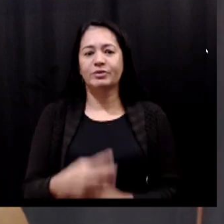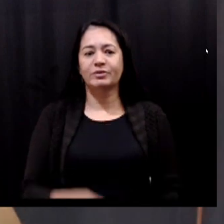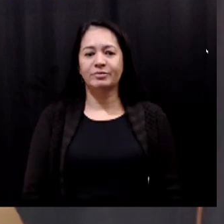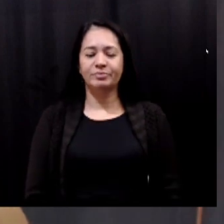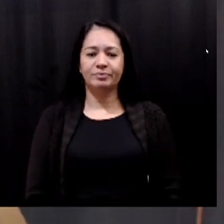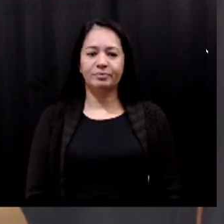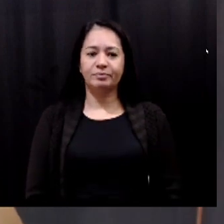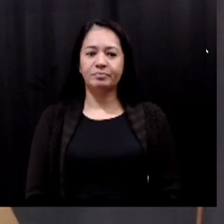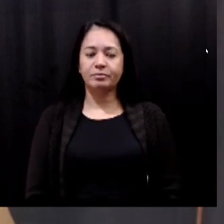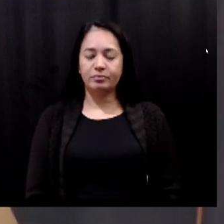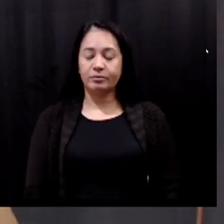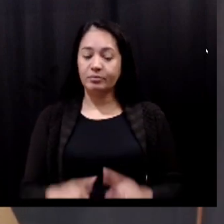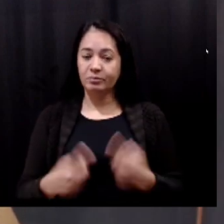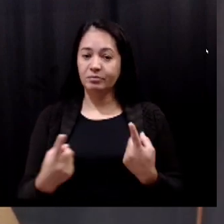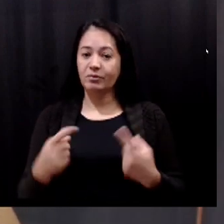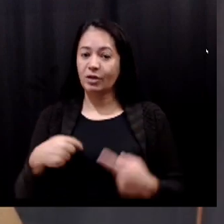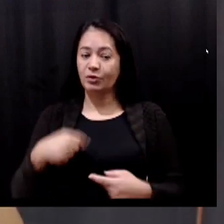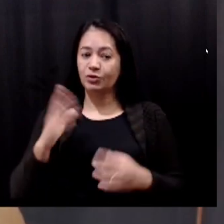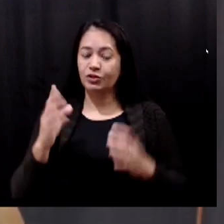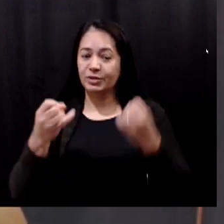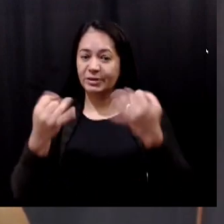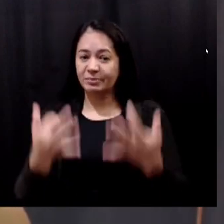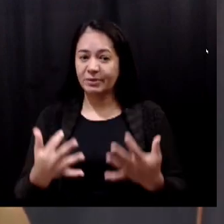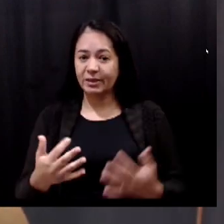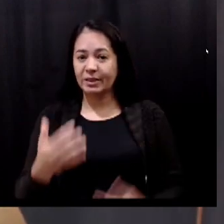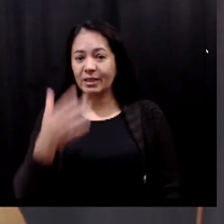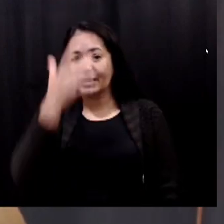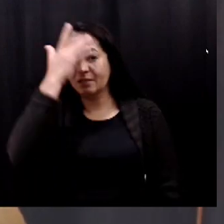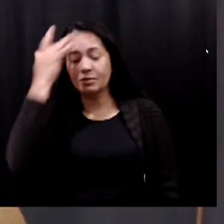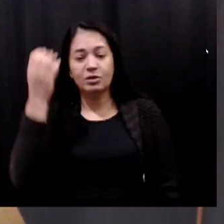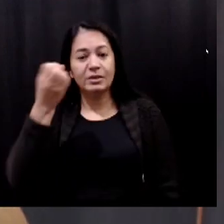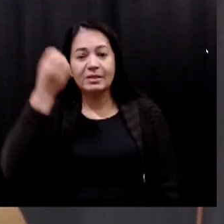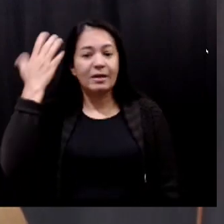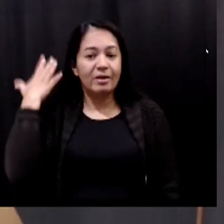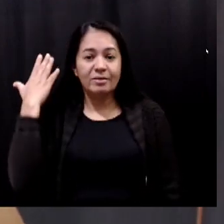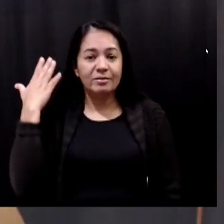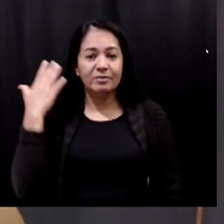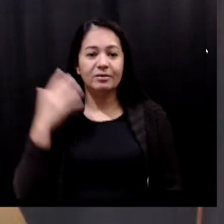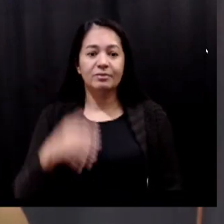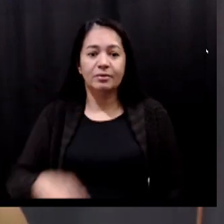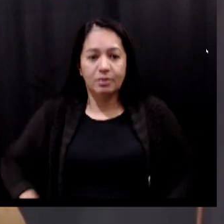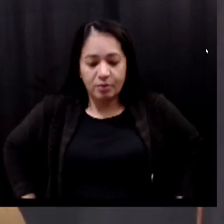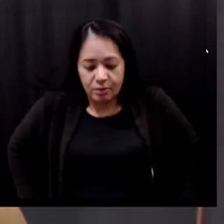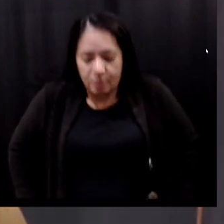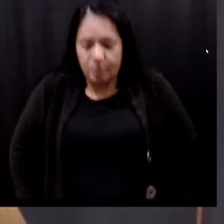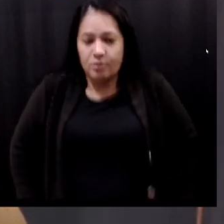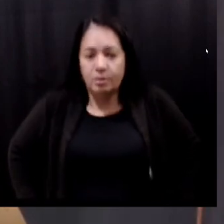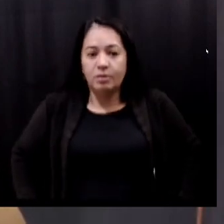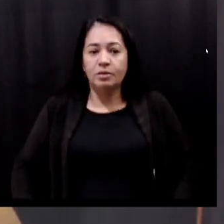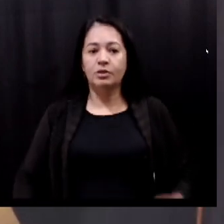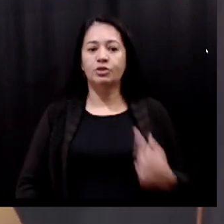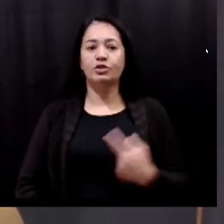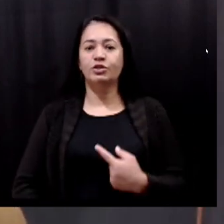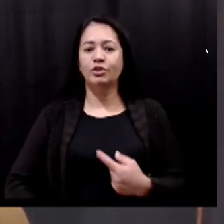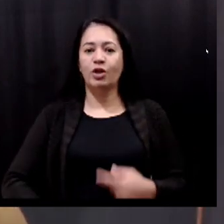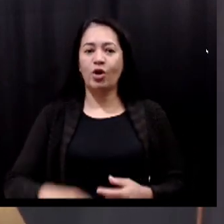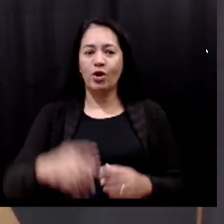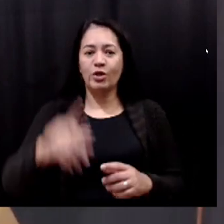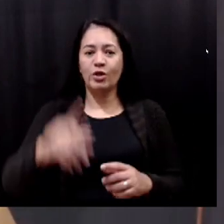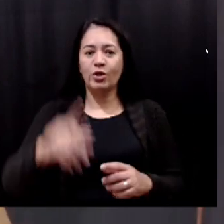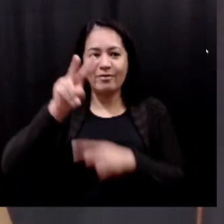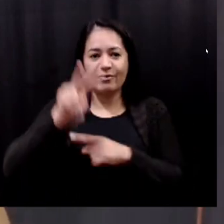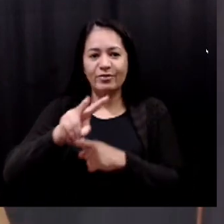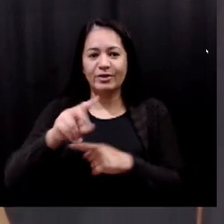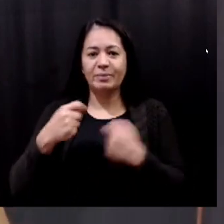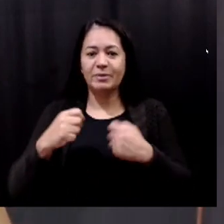começo, as pessoas esquecem, tá? Então, quando a gente é um cuidador, a gente tem que se lembrar que o movimento muitas vezes vai ter